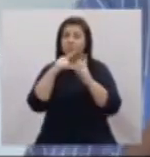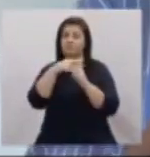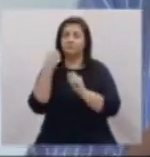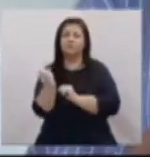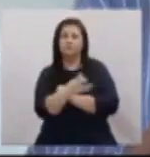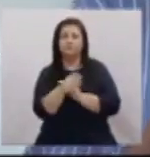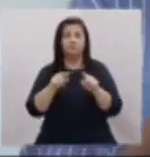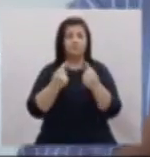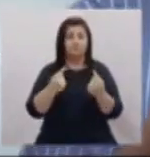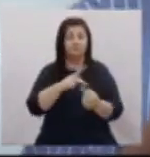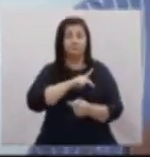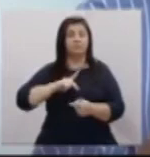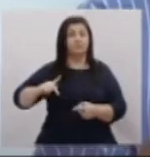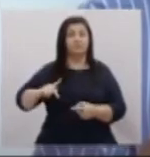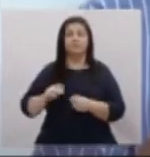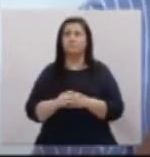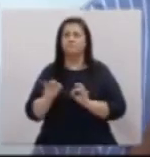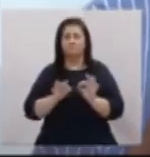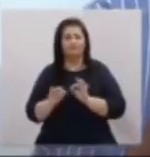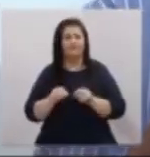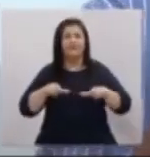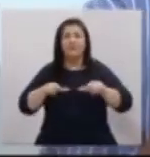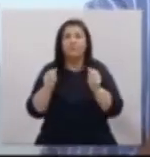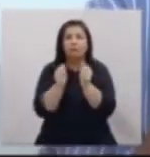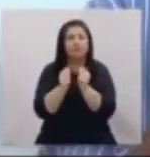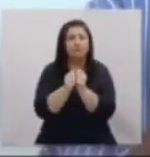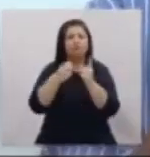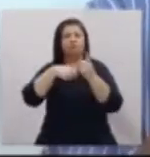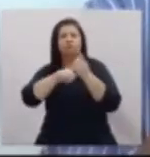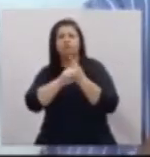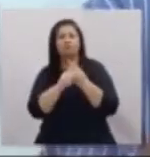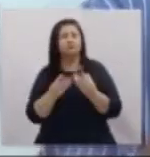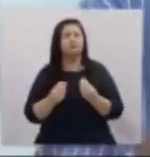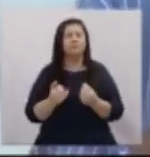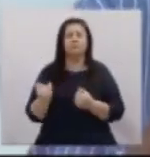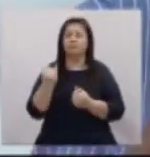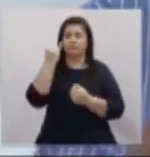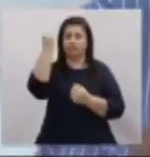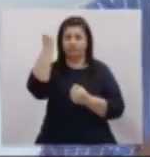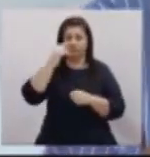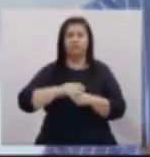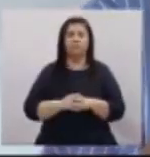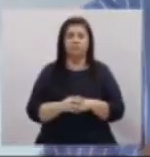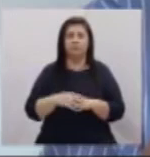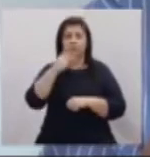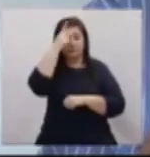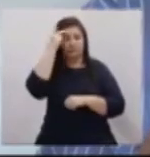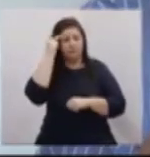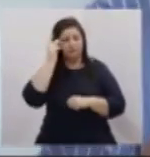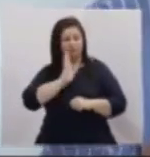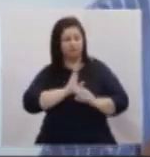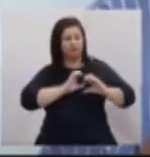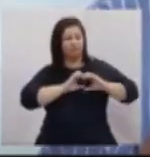um trabalho excepcional junto à comunidade. Eu acho que nesses tempos difíceis que a gente está vivendo, é importante pessoas assim, com o coração